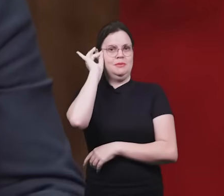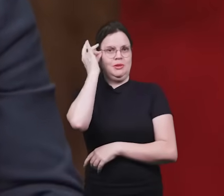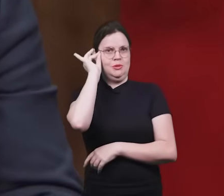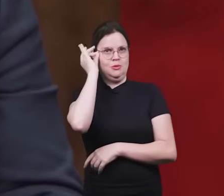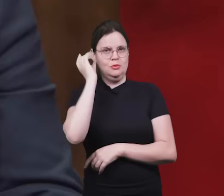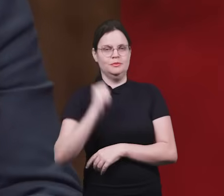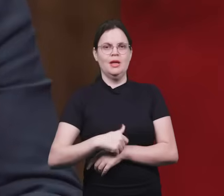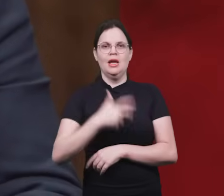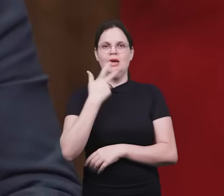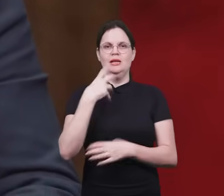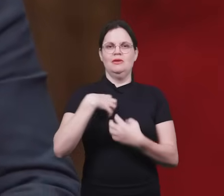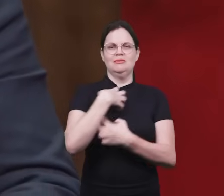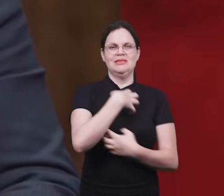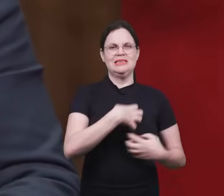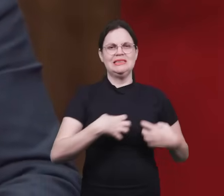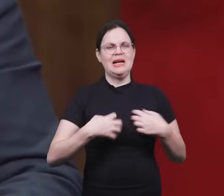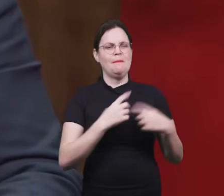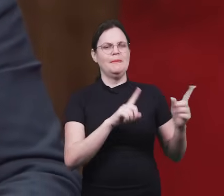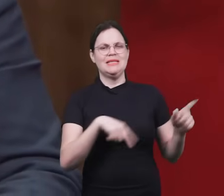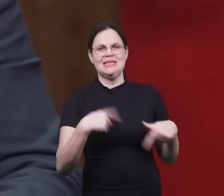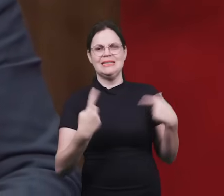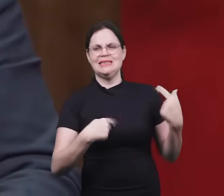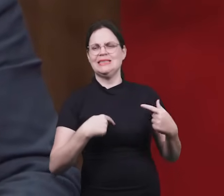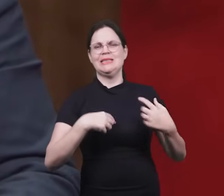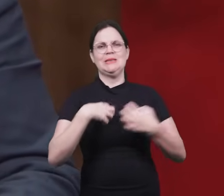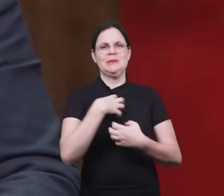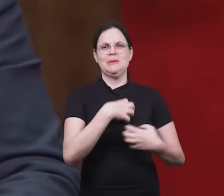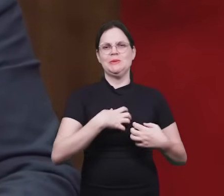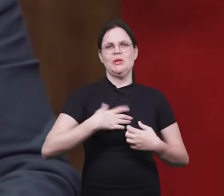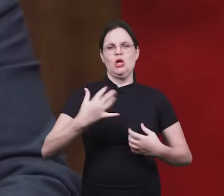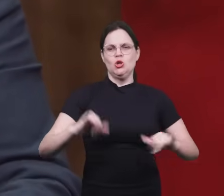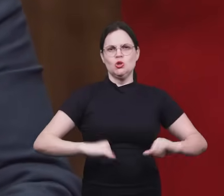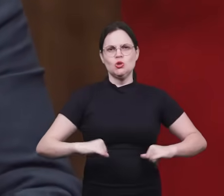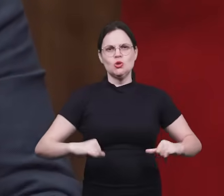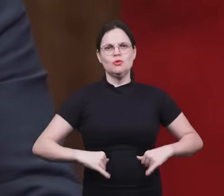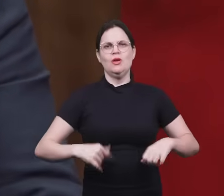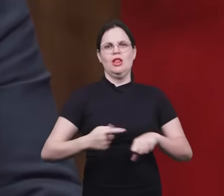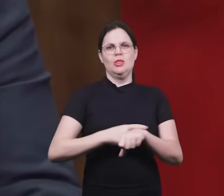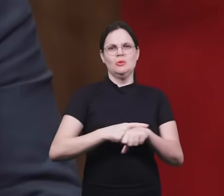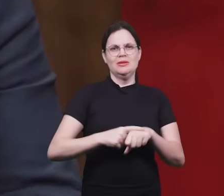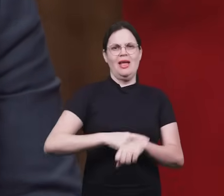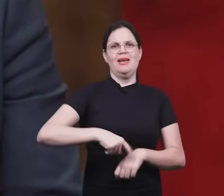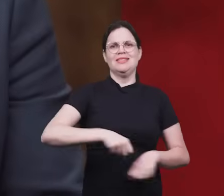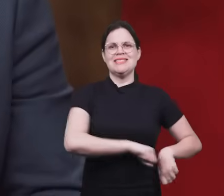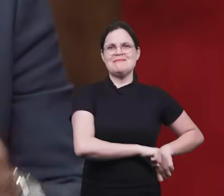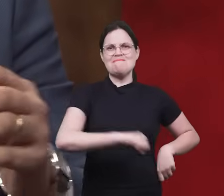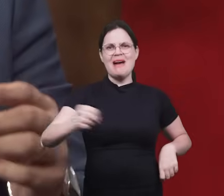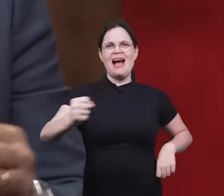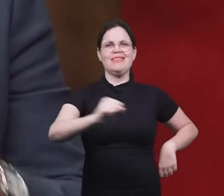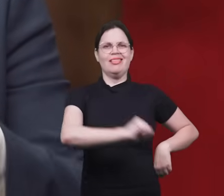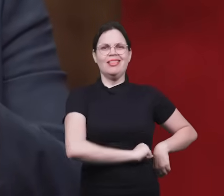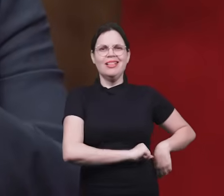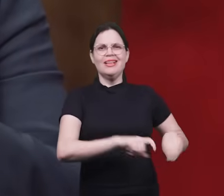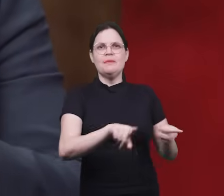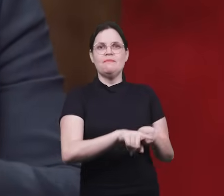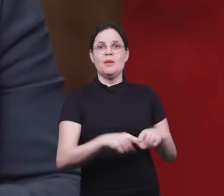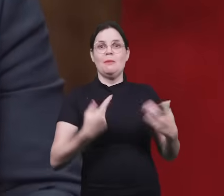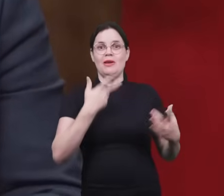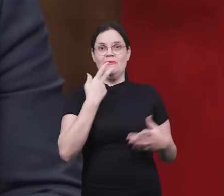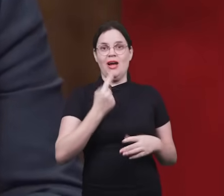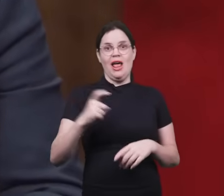fala da tribulação, da angústia, da perseguição, da nudez, do perigo, da espada, da fome. Ele fala da altura,